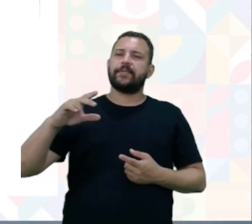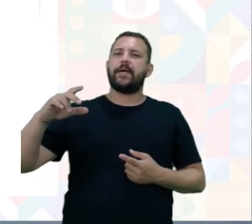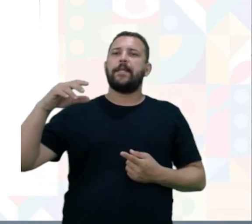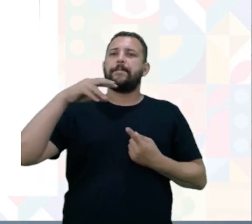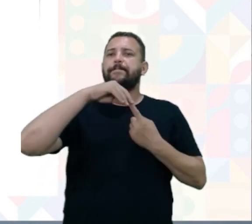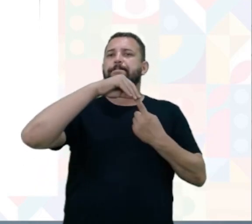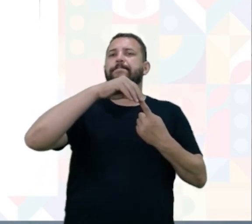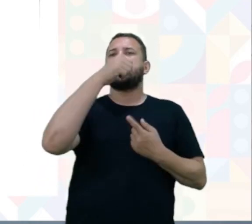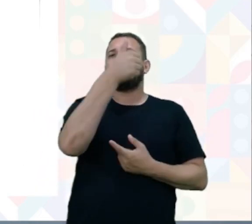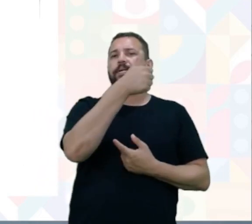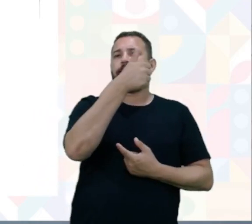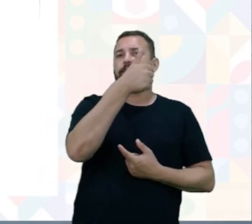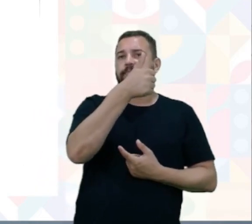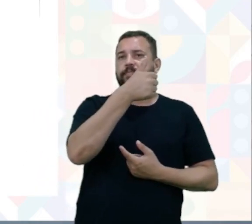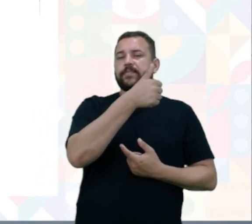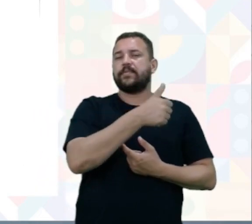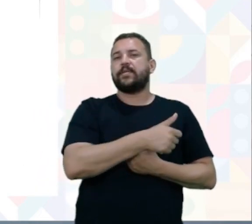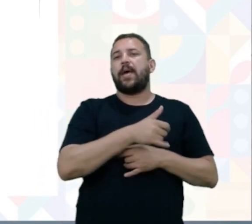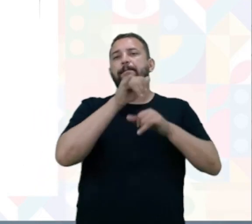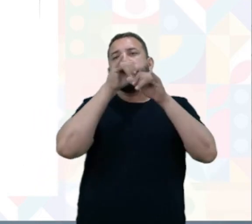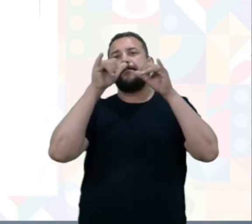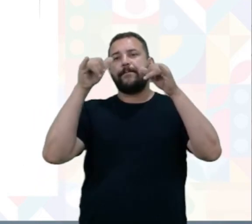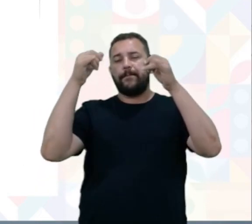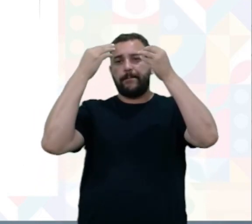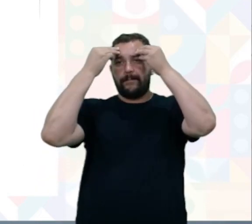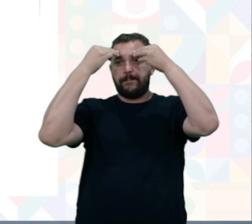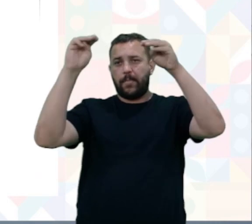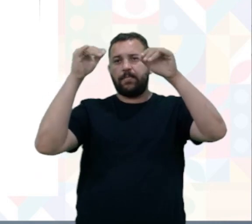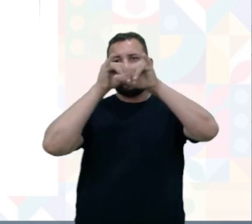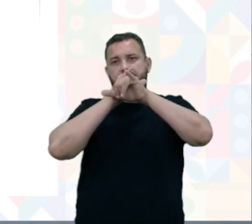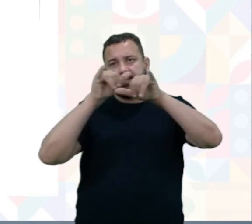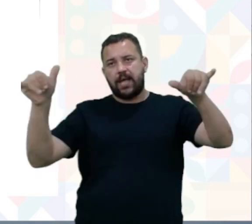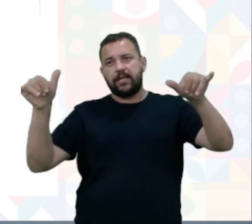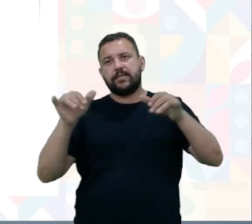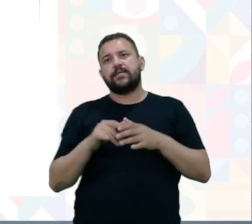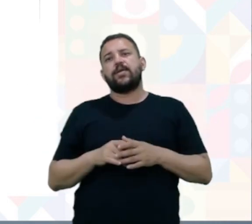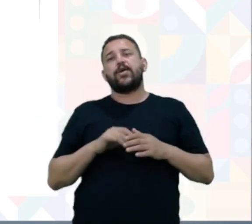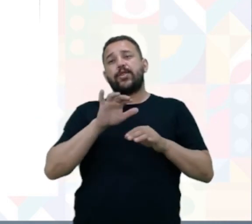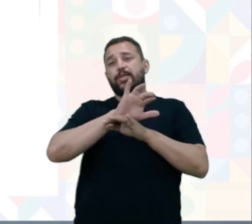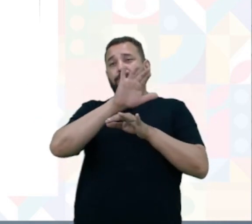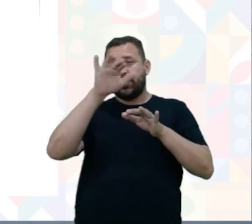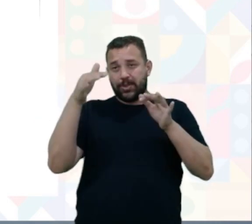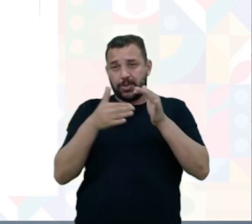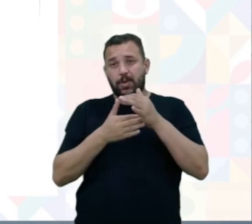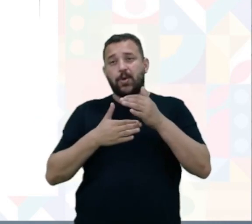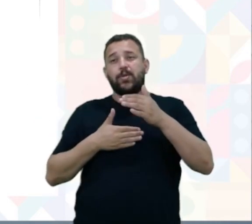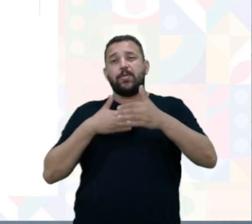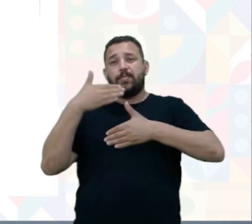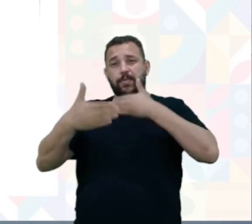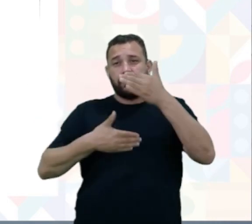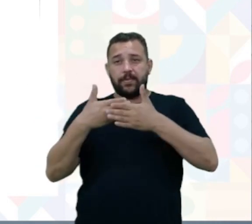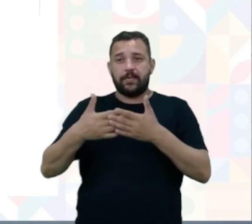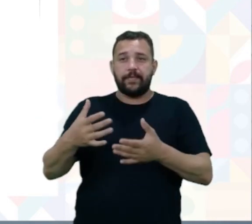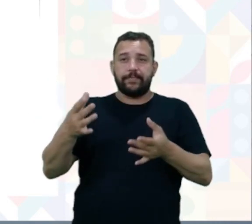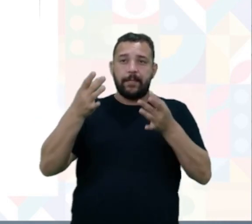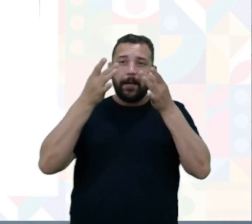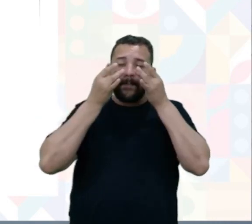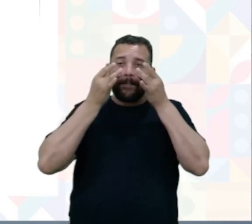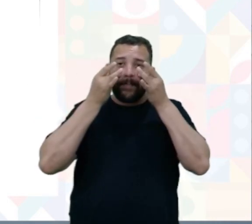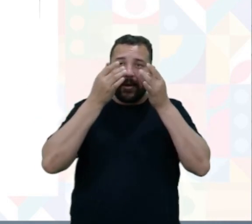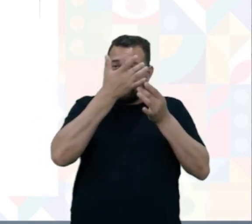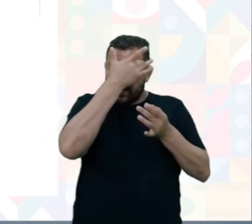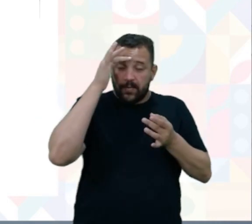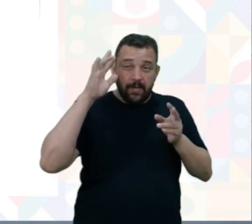princípio o princípio da publicidade, ou seja, todo o processo deve ser público,